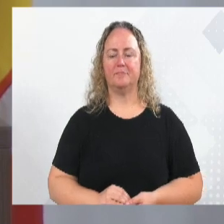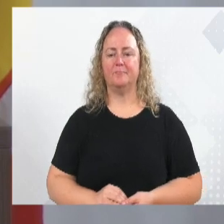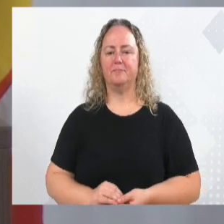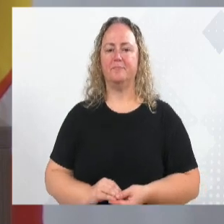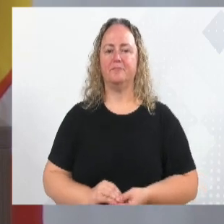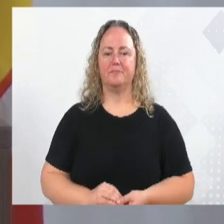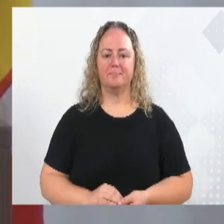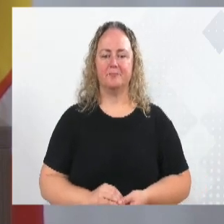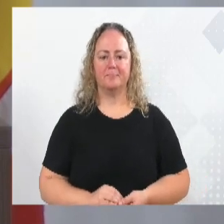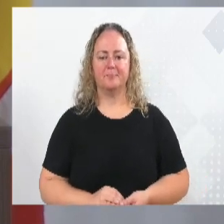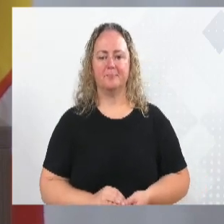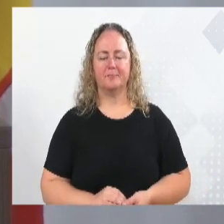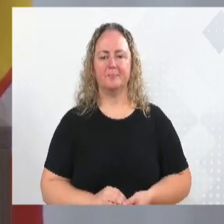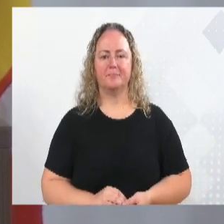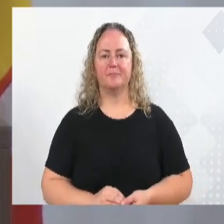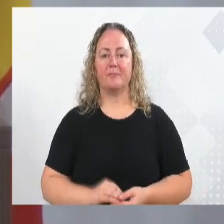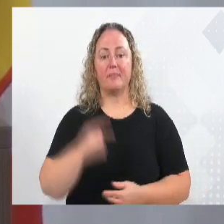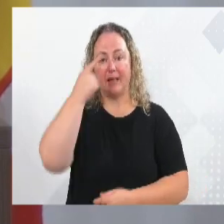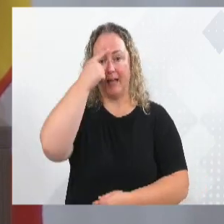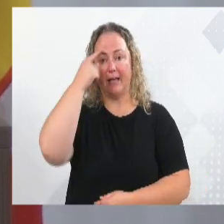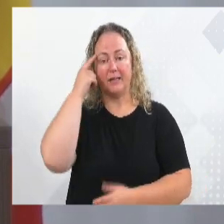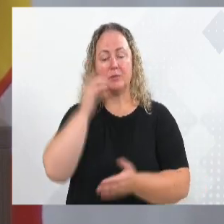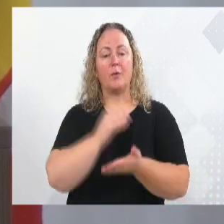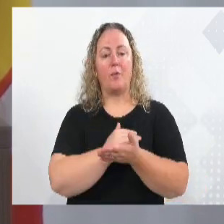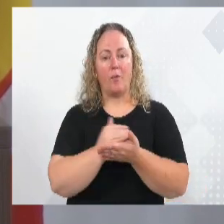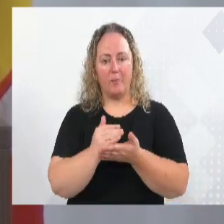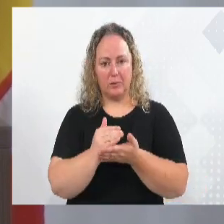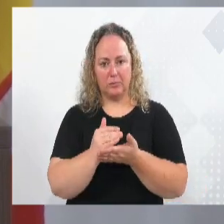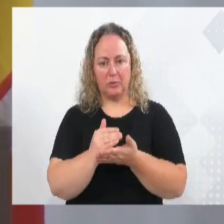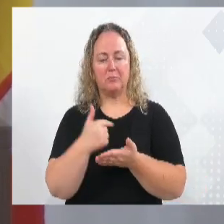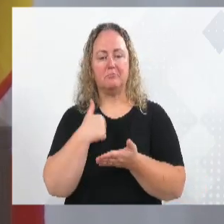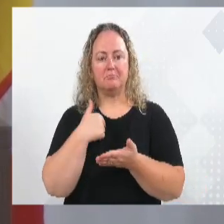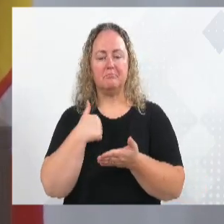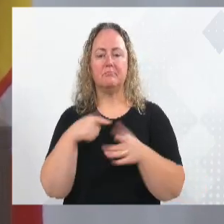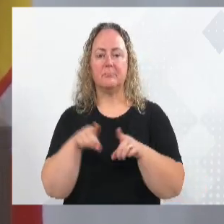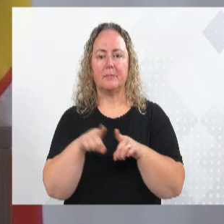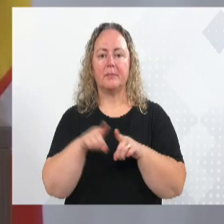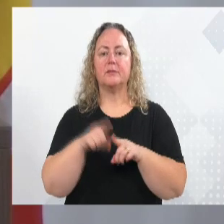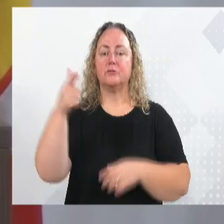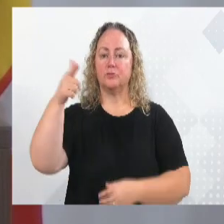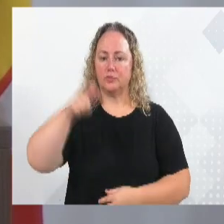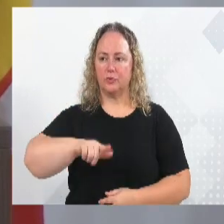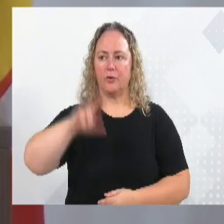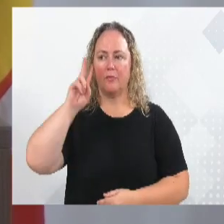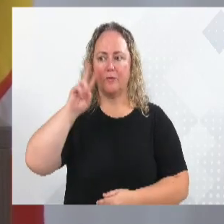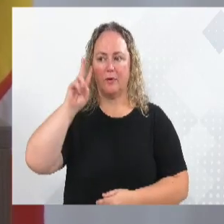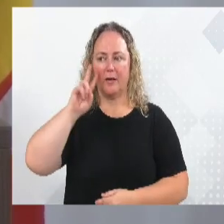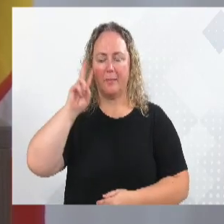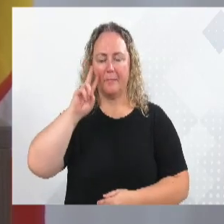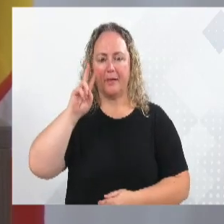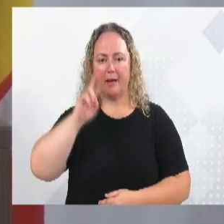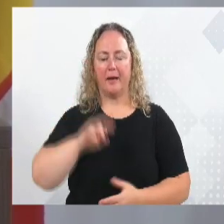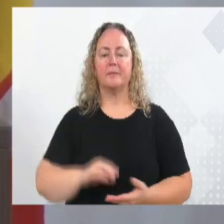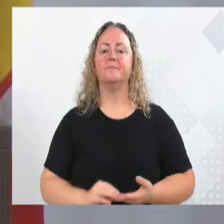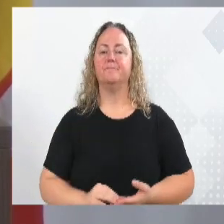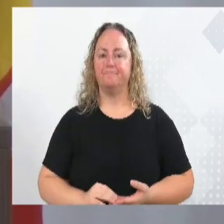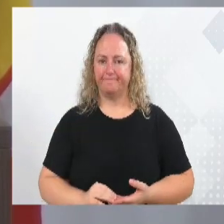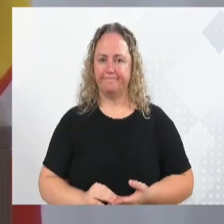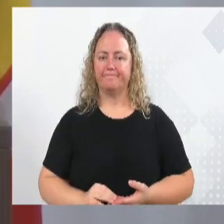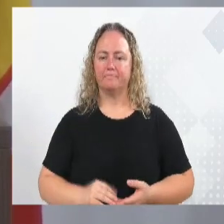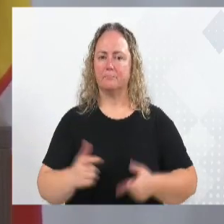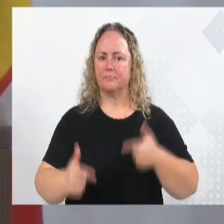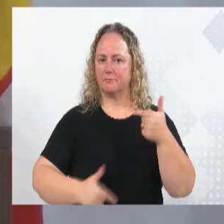o vereador Itu já fez a fala inicialmente eu quero aqui reforçar e isso é fruto do trabalho